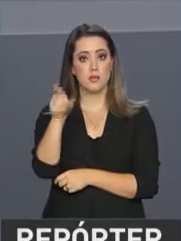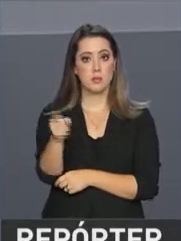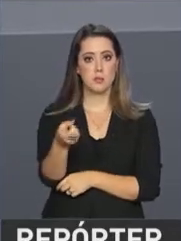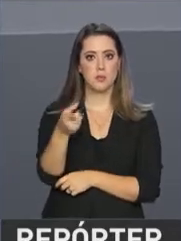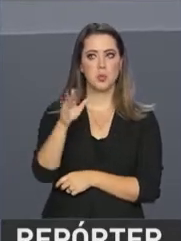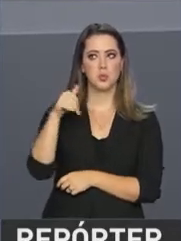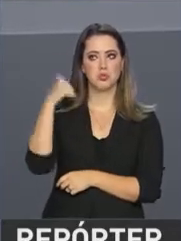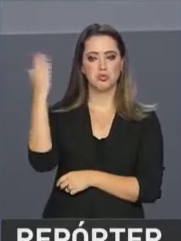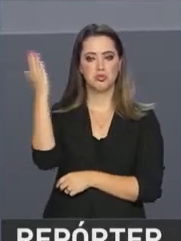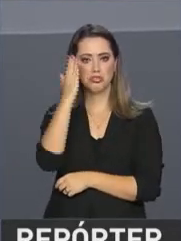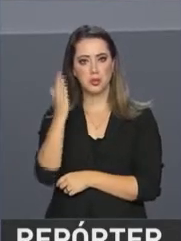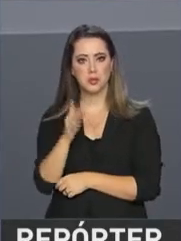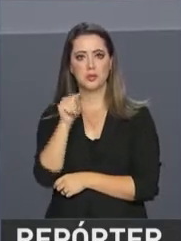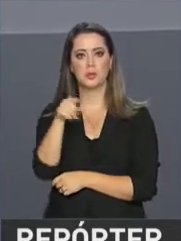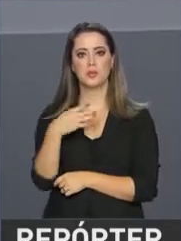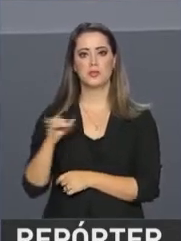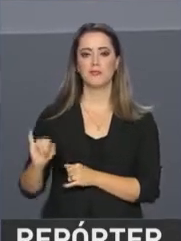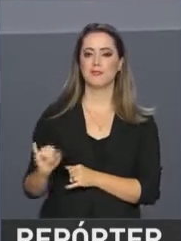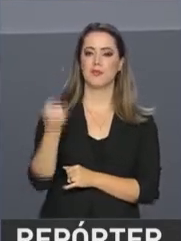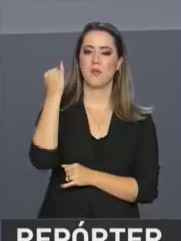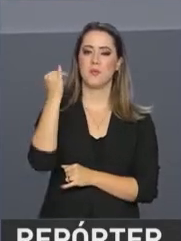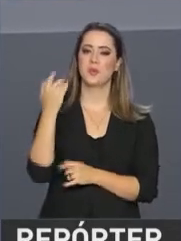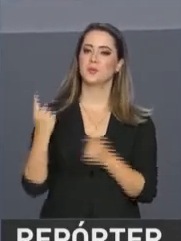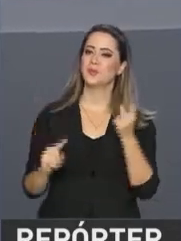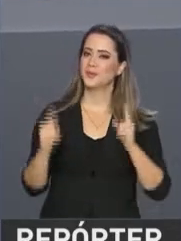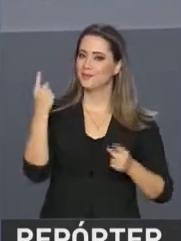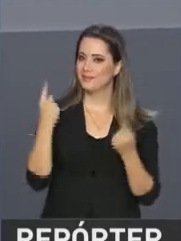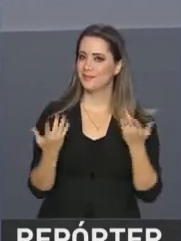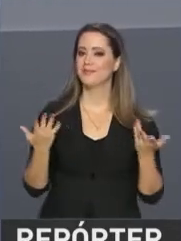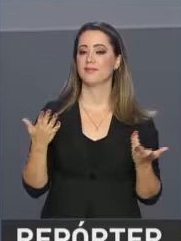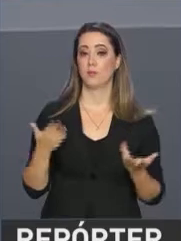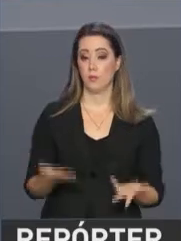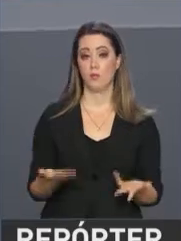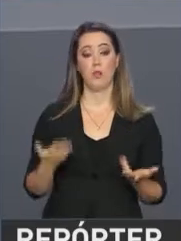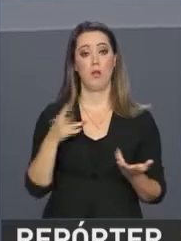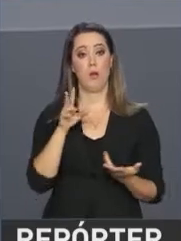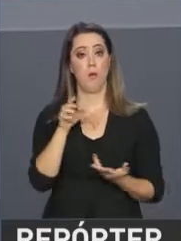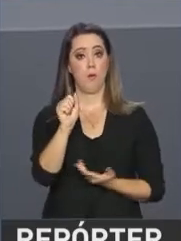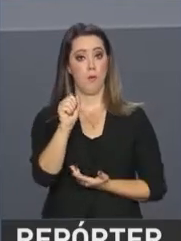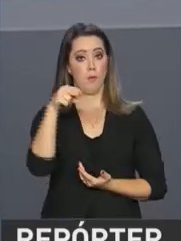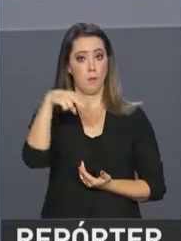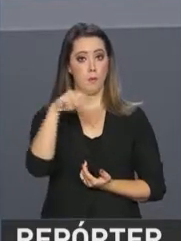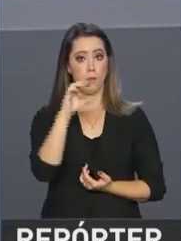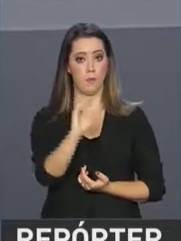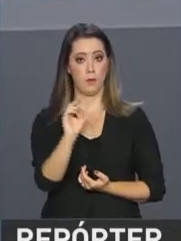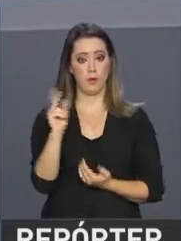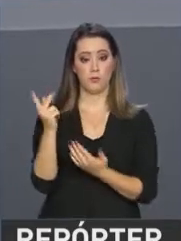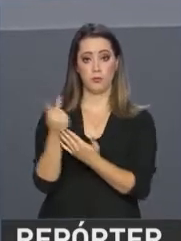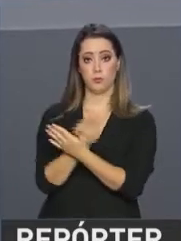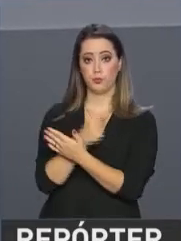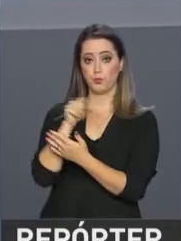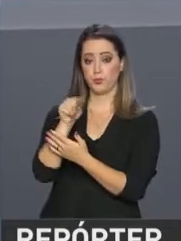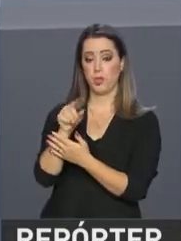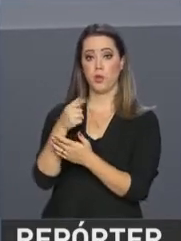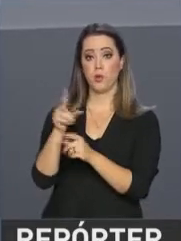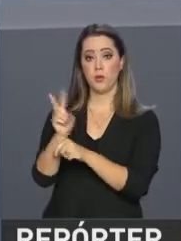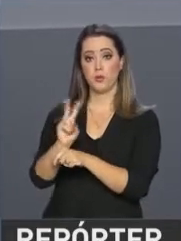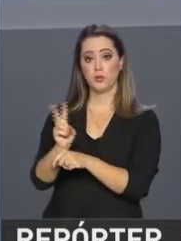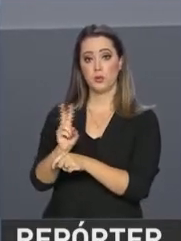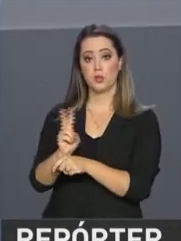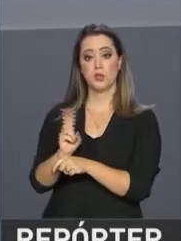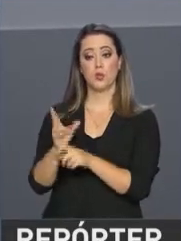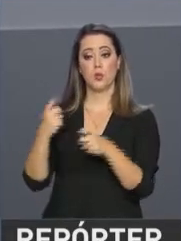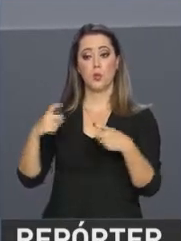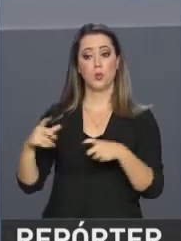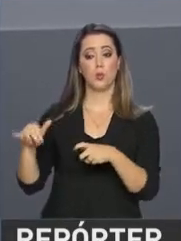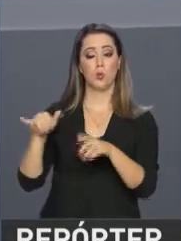a folia de olho nessa movimentação agência nacional de aviação civil anac realiza a operação aeroportos para garantir